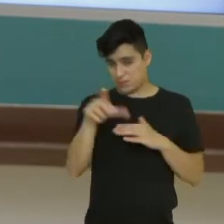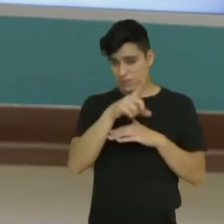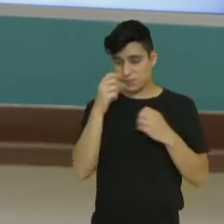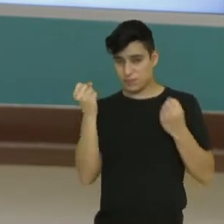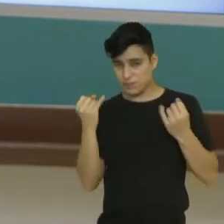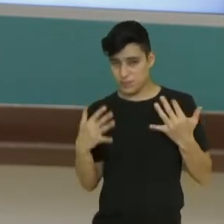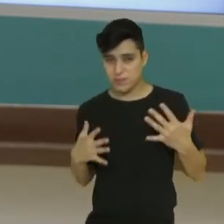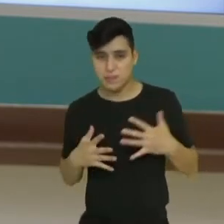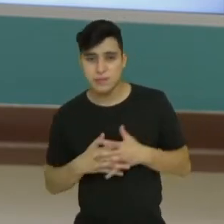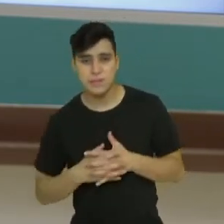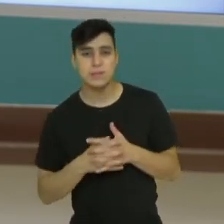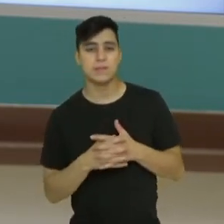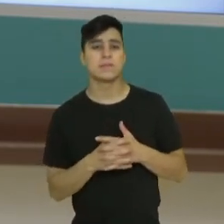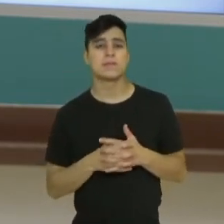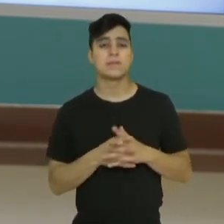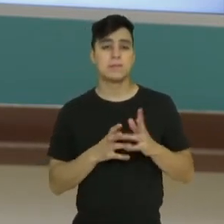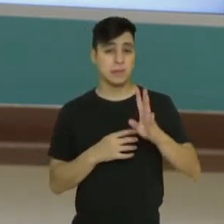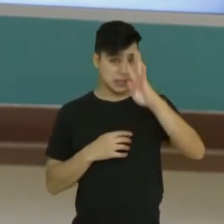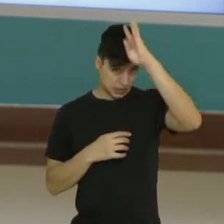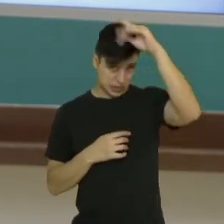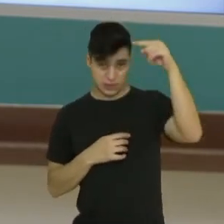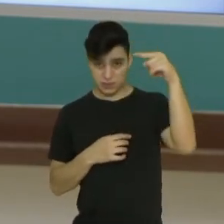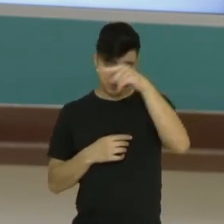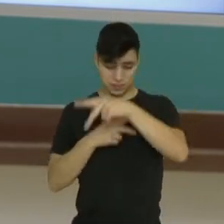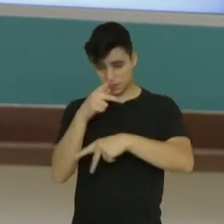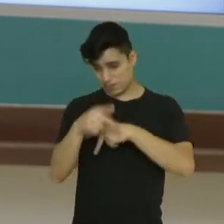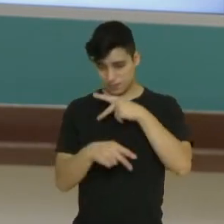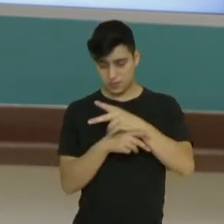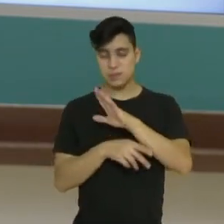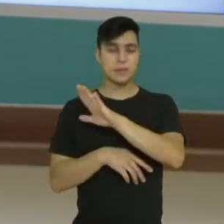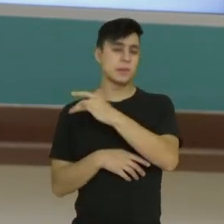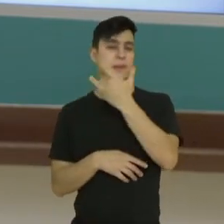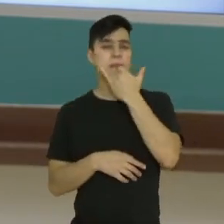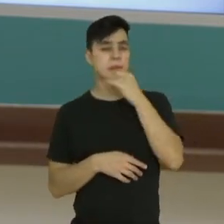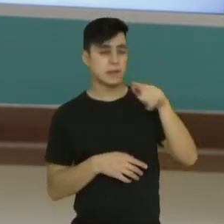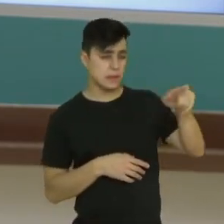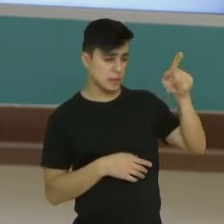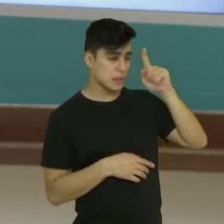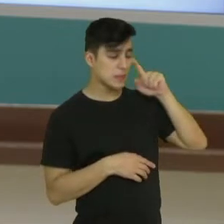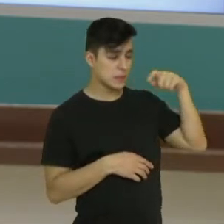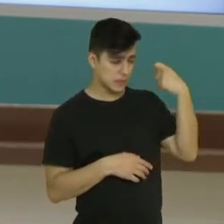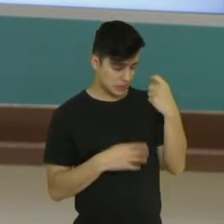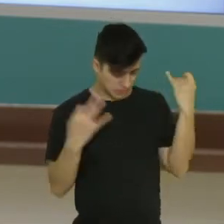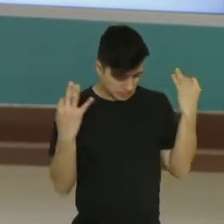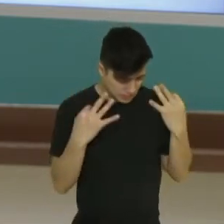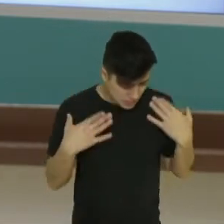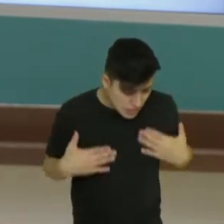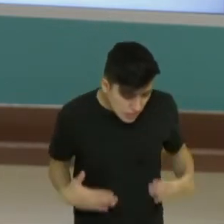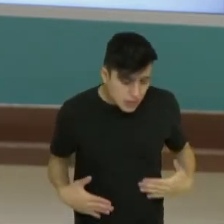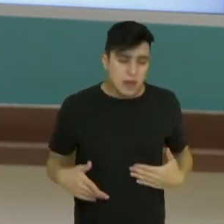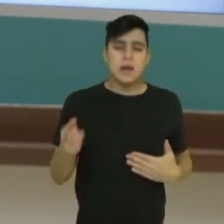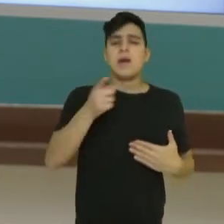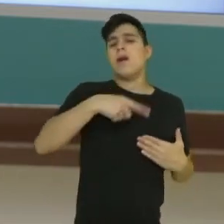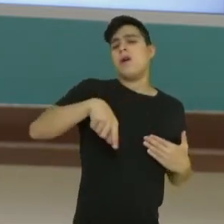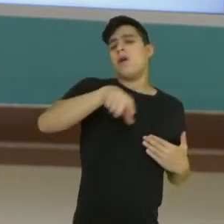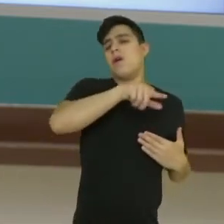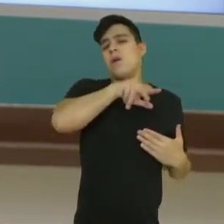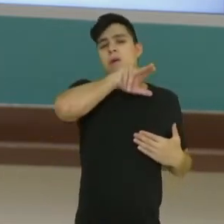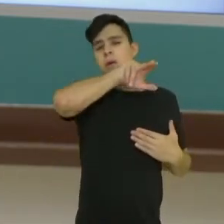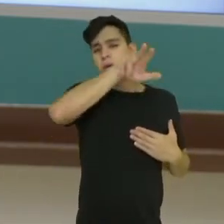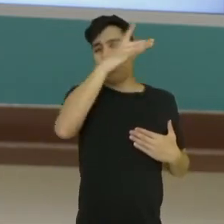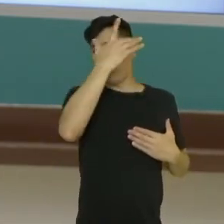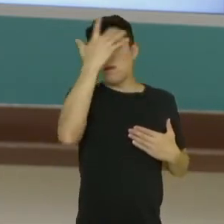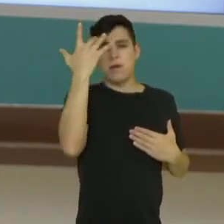outro slide, o grego, como ele considerava o corpo perfeito, então ele não fazia uma